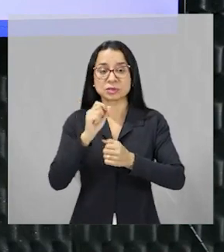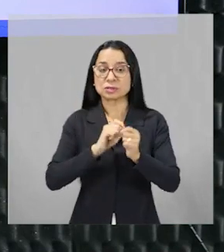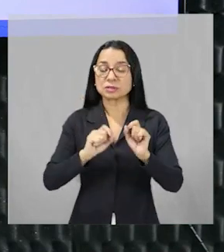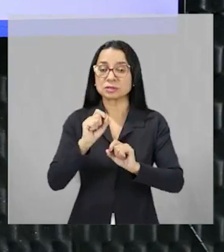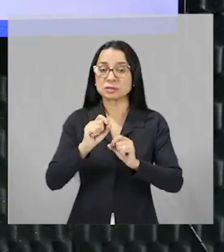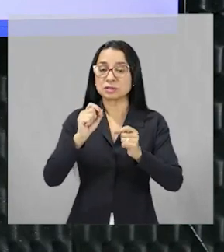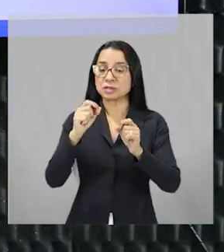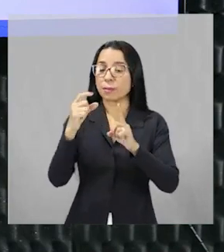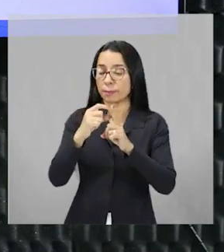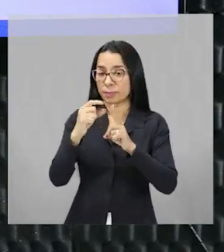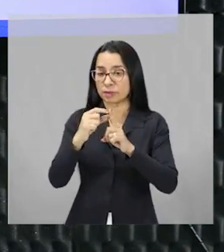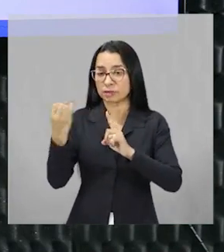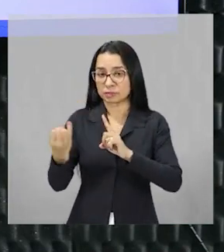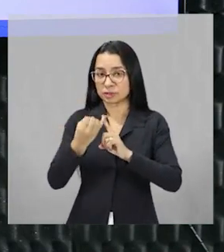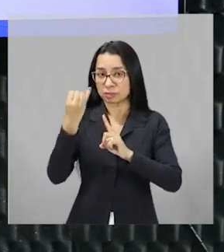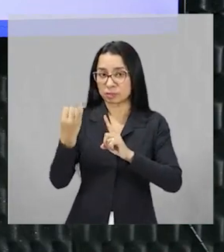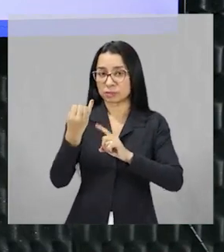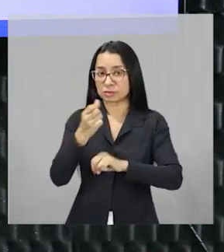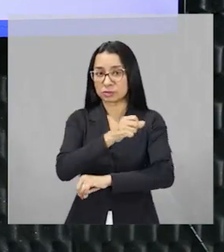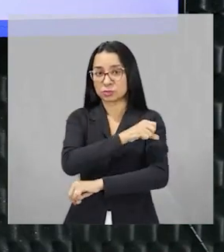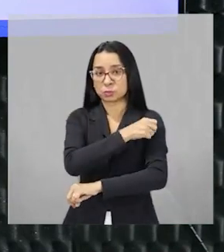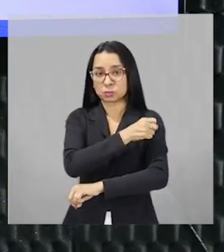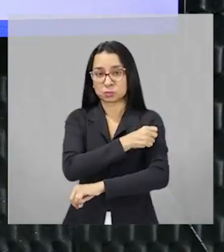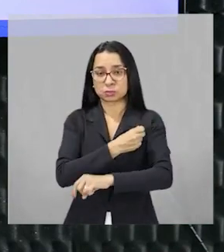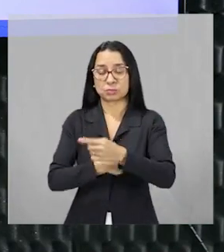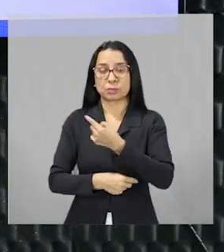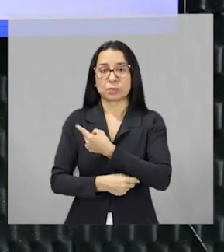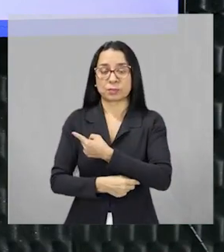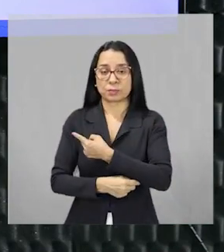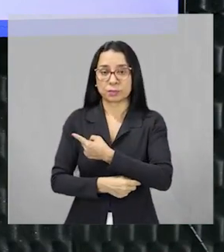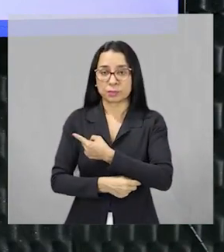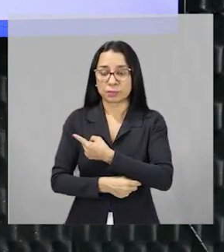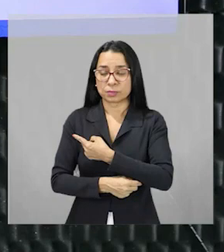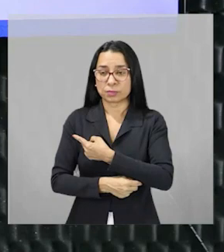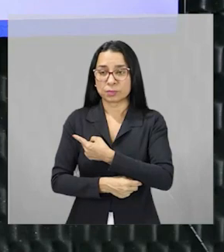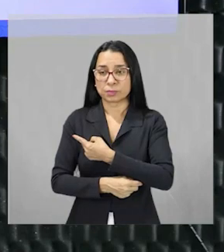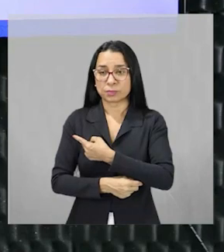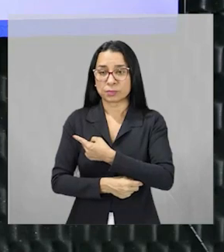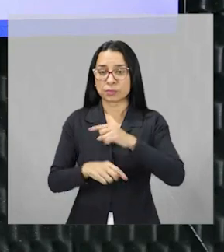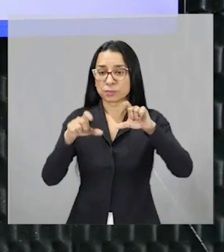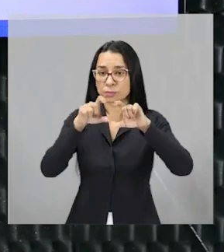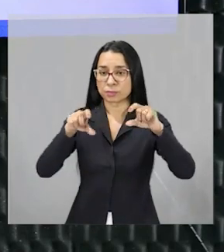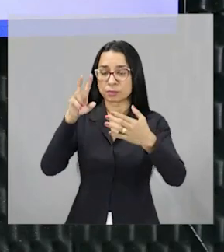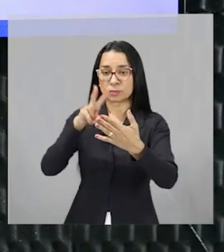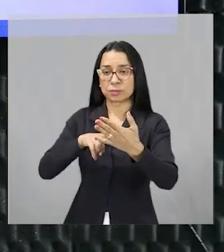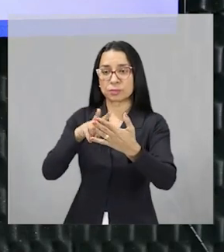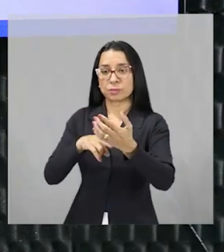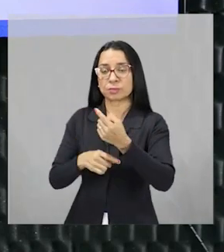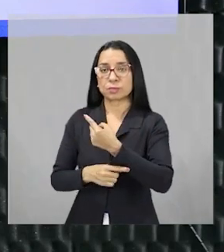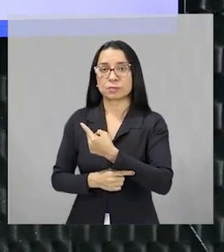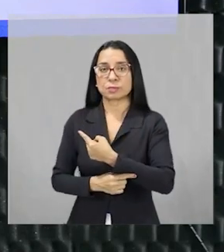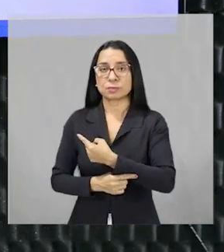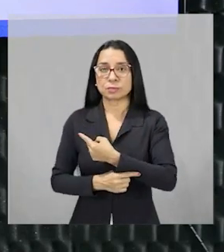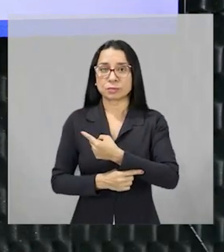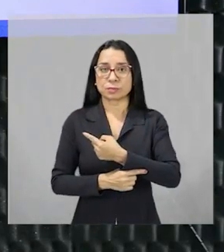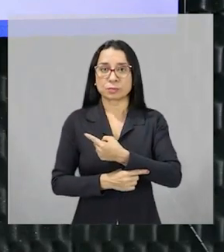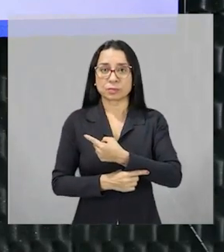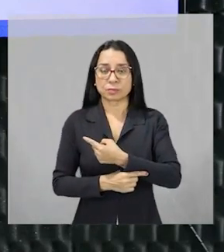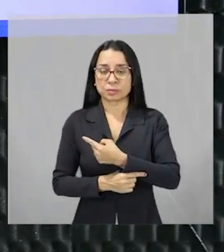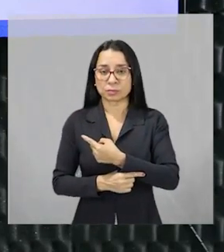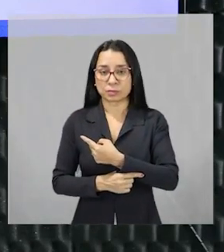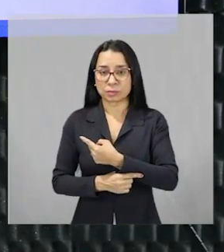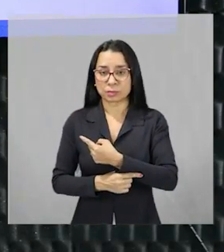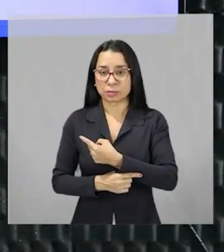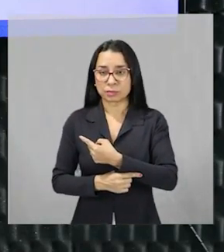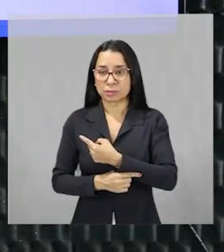ali, Rio de Janeiro, já circula e já destaca, tá? Então, hoje, o Rio de Janeiro é conhecido pela bela alcunha